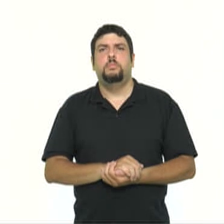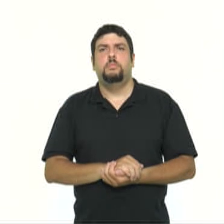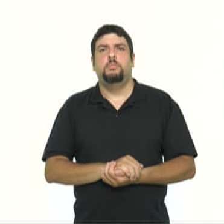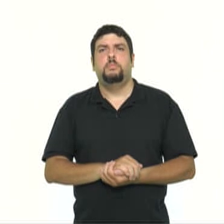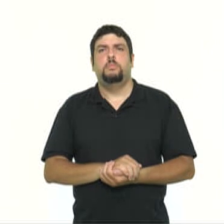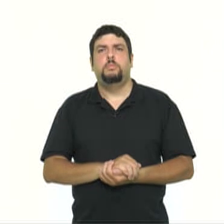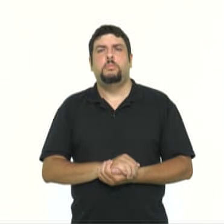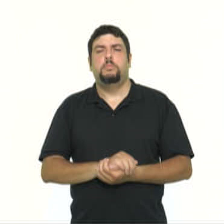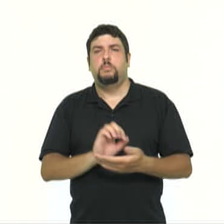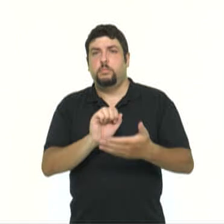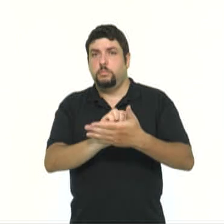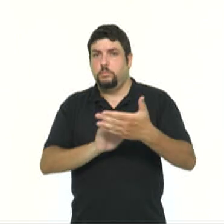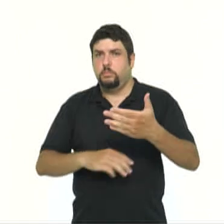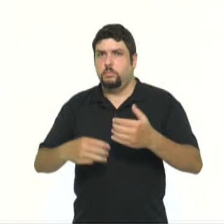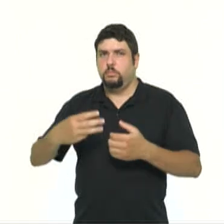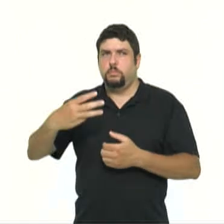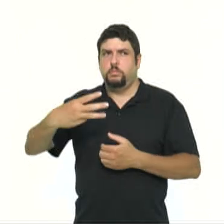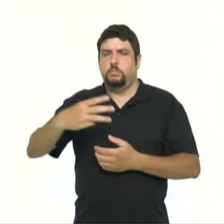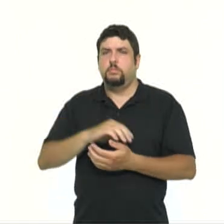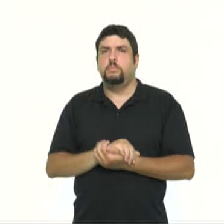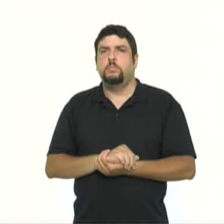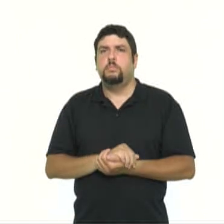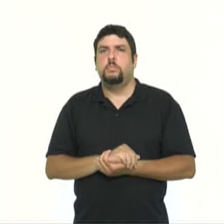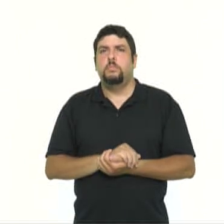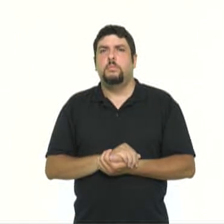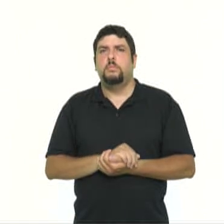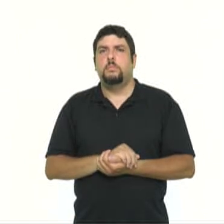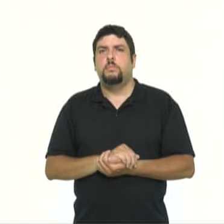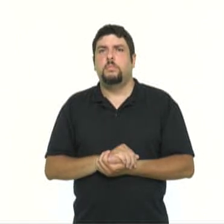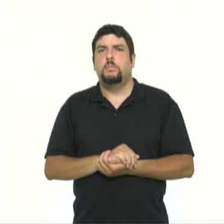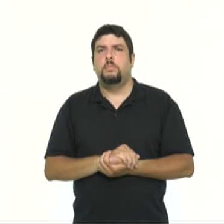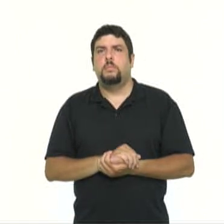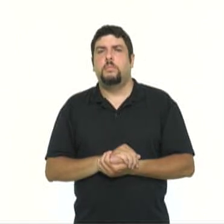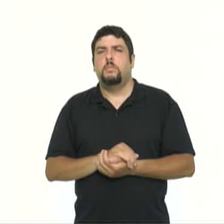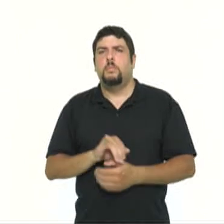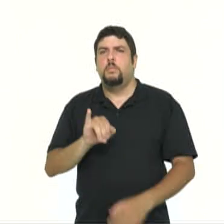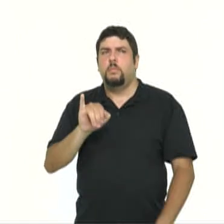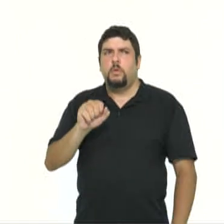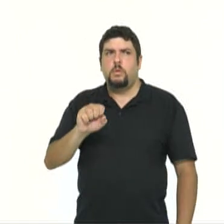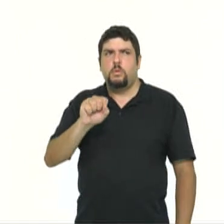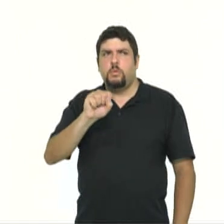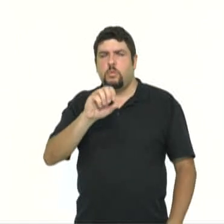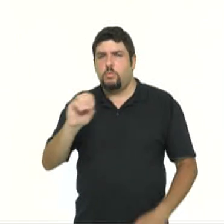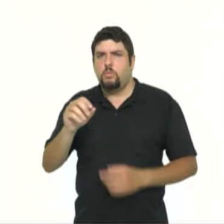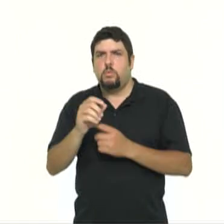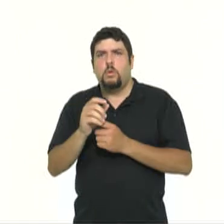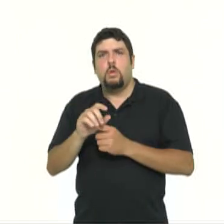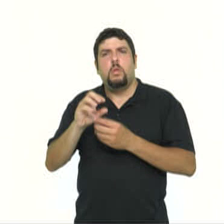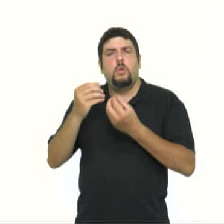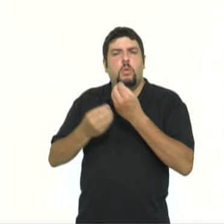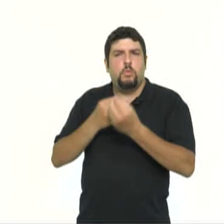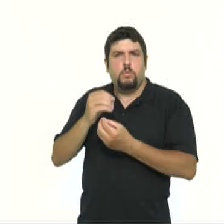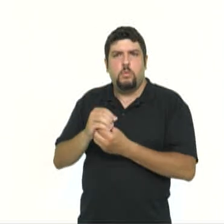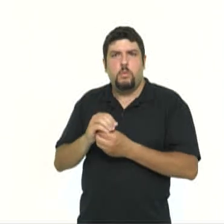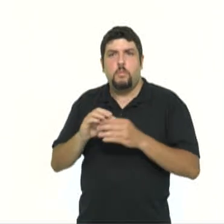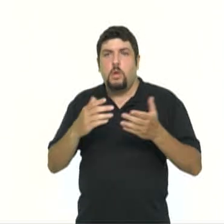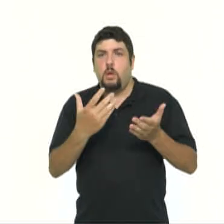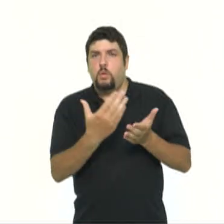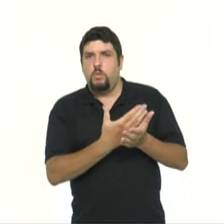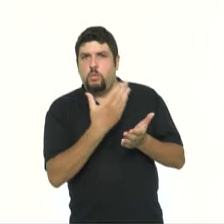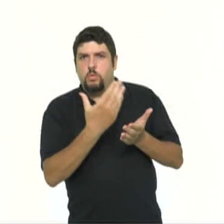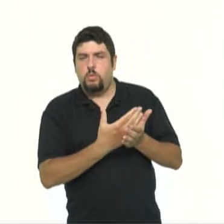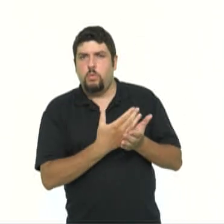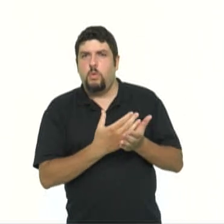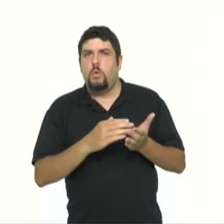Atividade 3. Releia o trecho. Isso é retratado no livro Quarto de Despejo, de